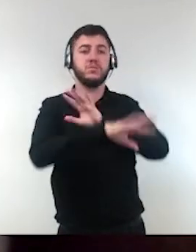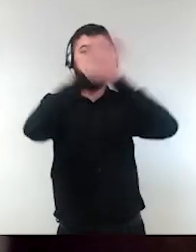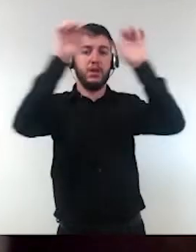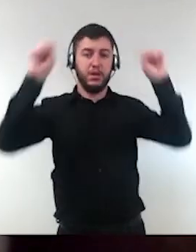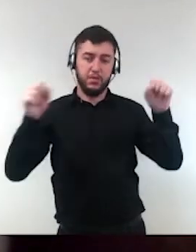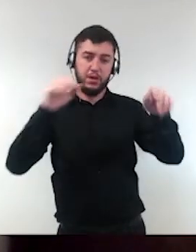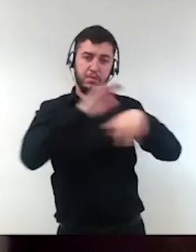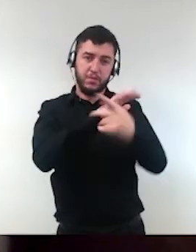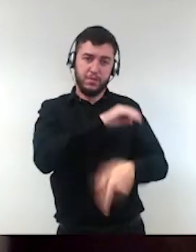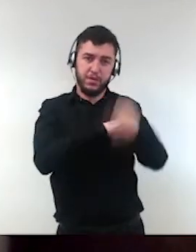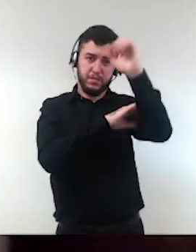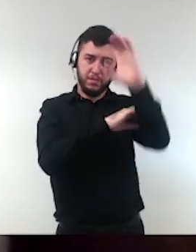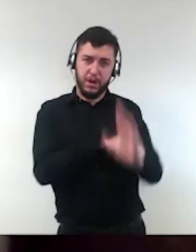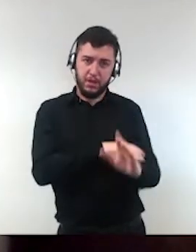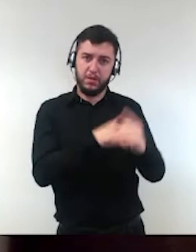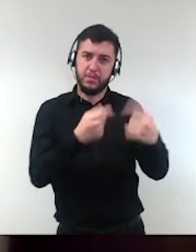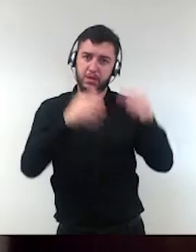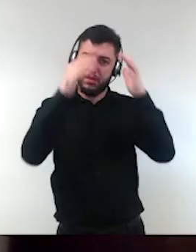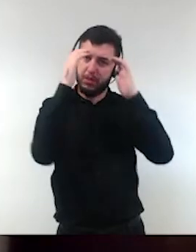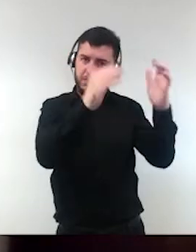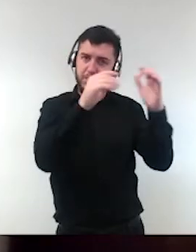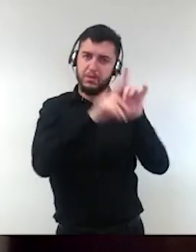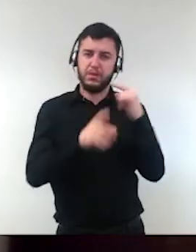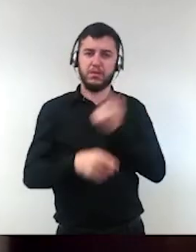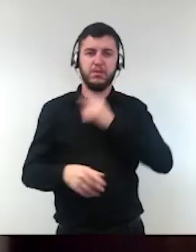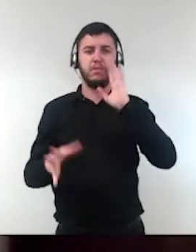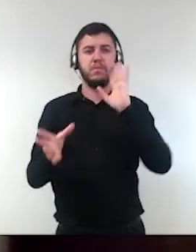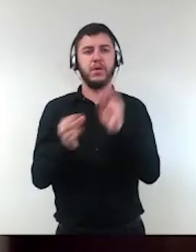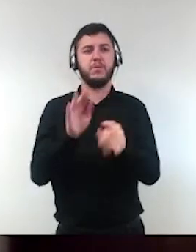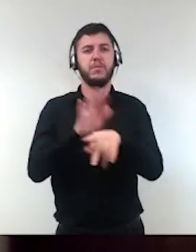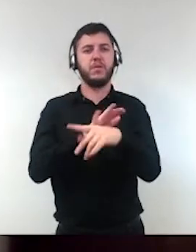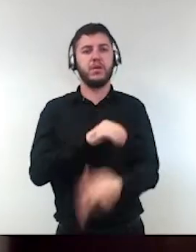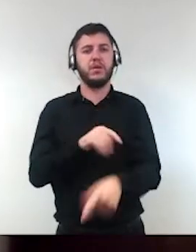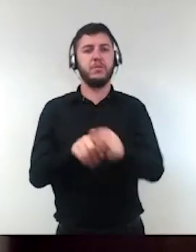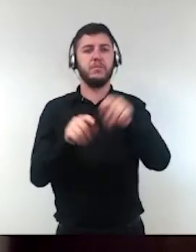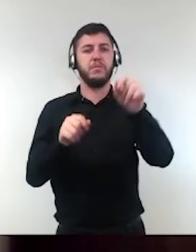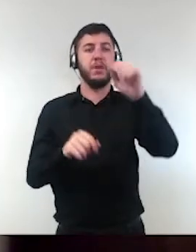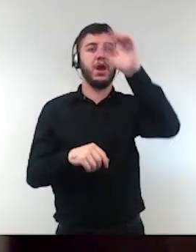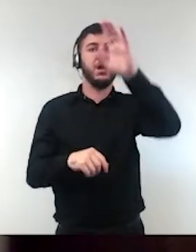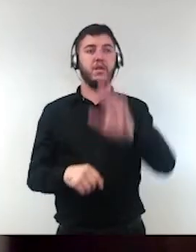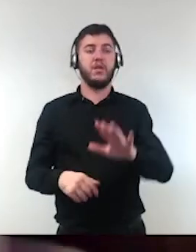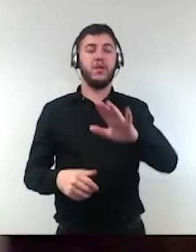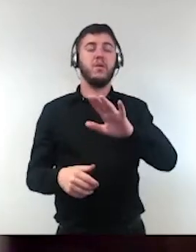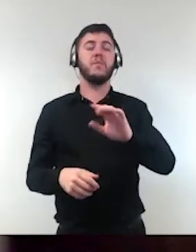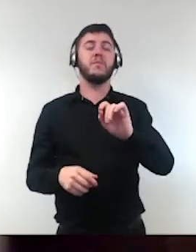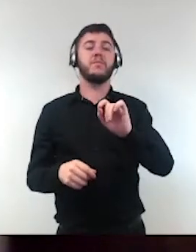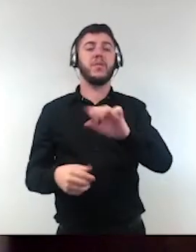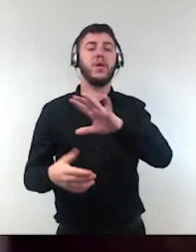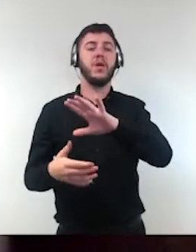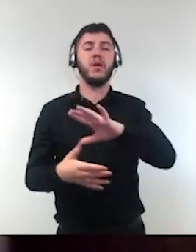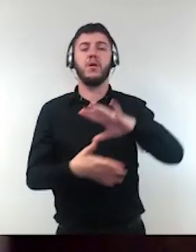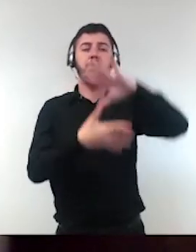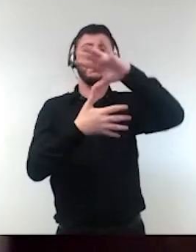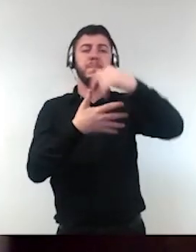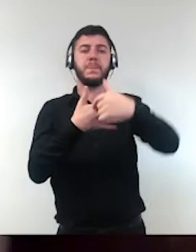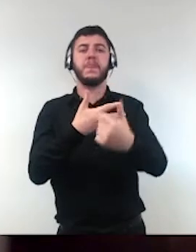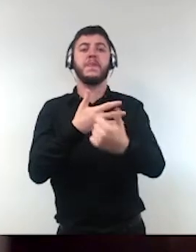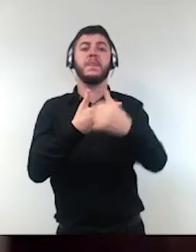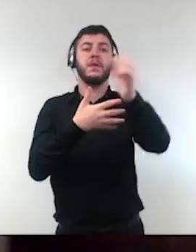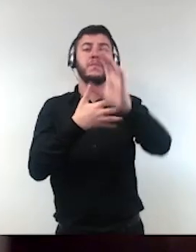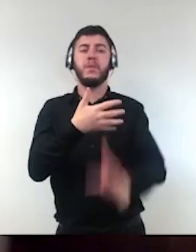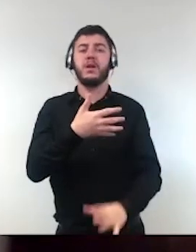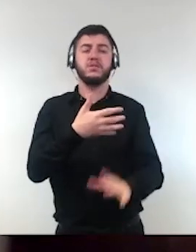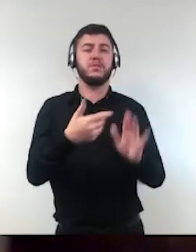brasileiros. Nós sabemos que o Brasil é um país de dimensões continentais e que a adoção de medidas díspares